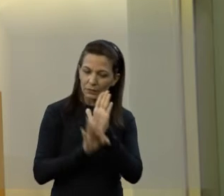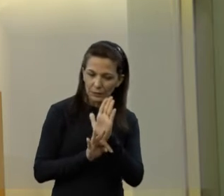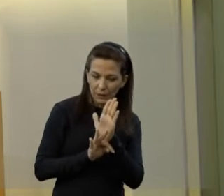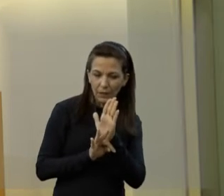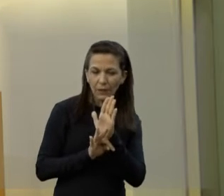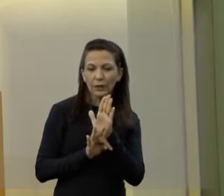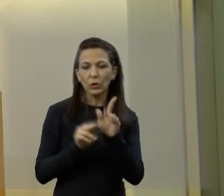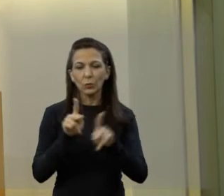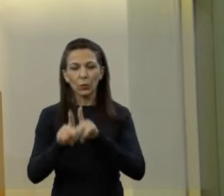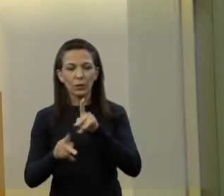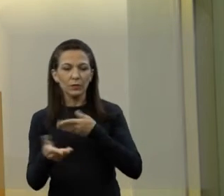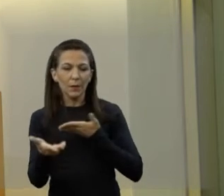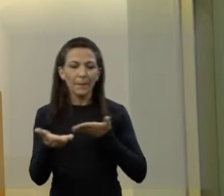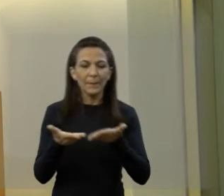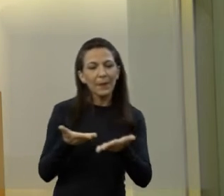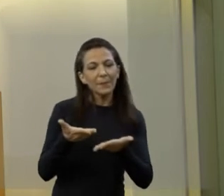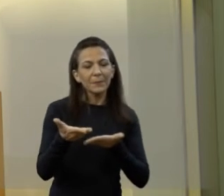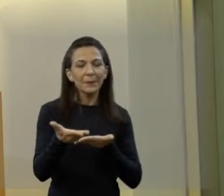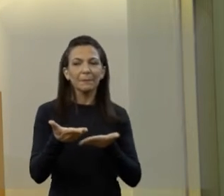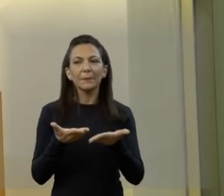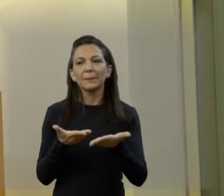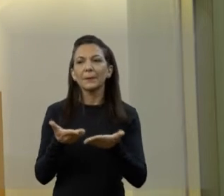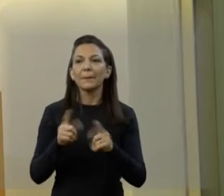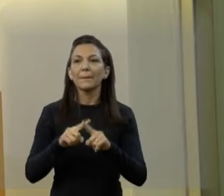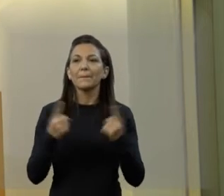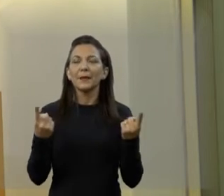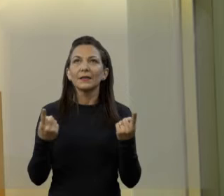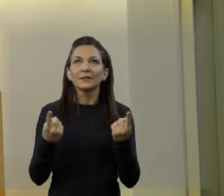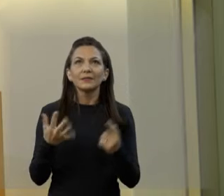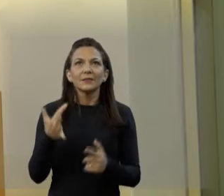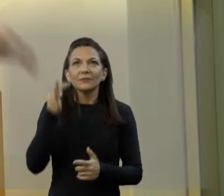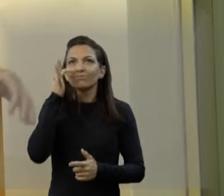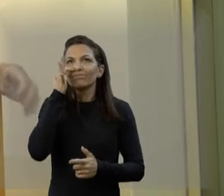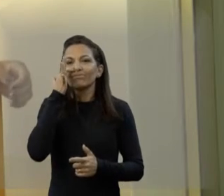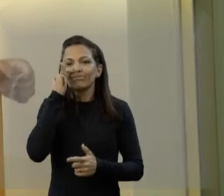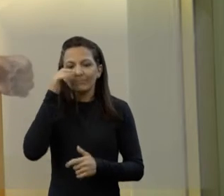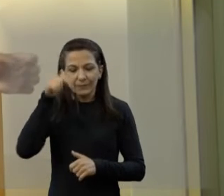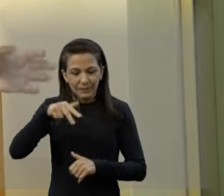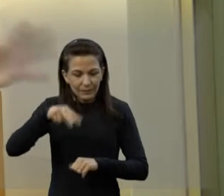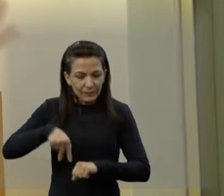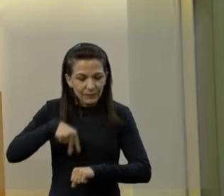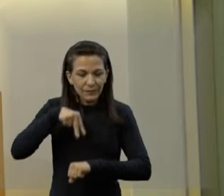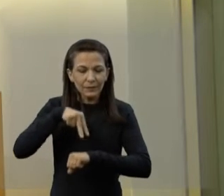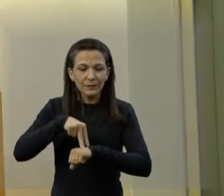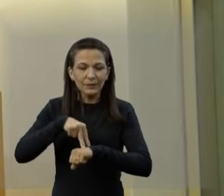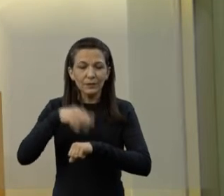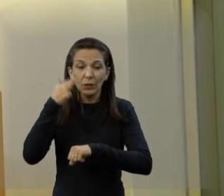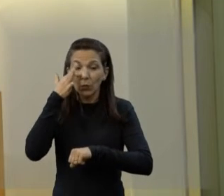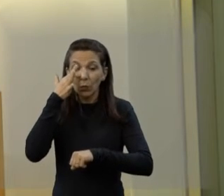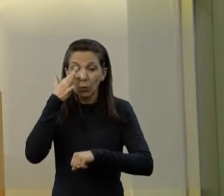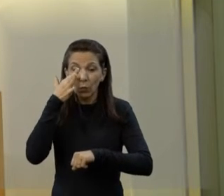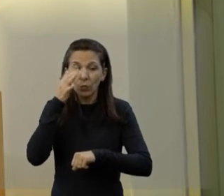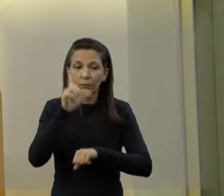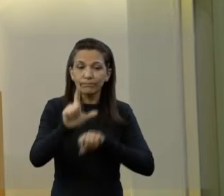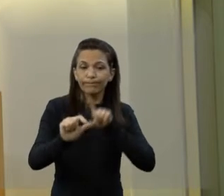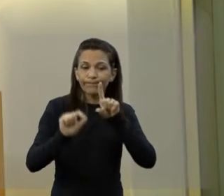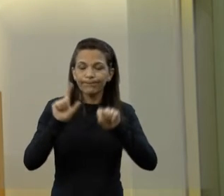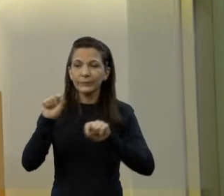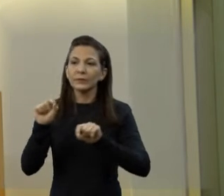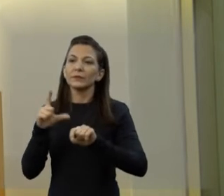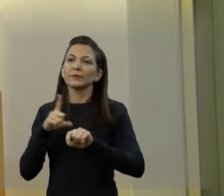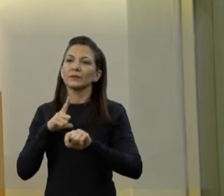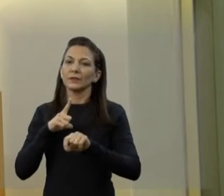para conversar com a população de Araraquara hoje mas o que me impressiona nesta Tribuna é indignação seletiva